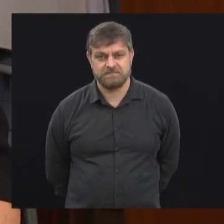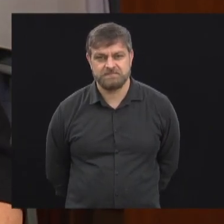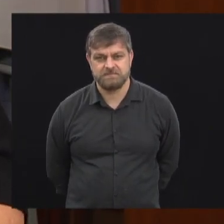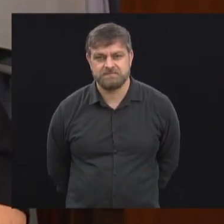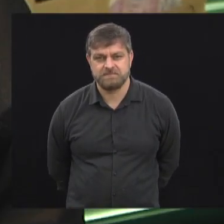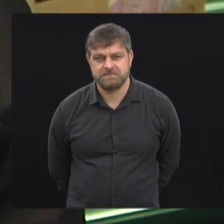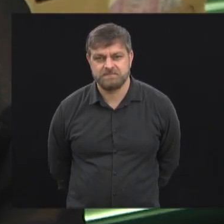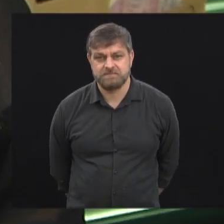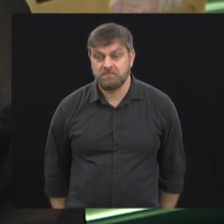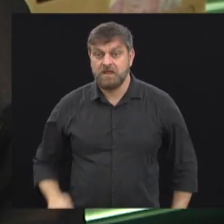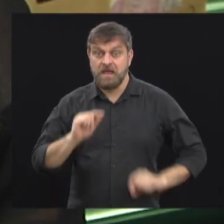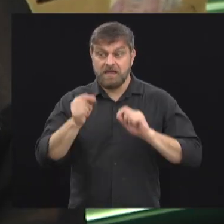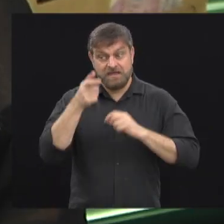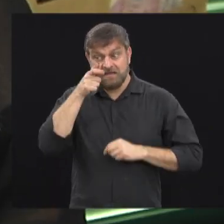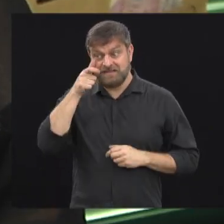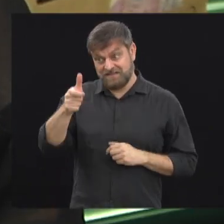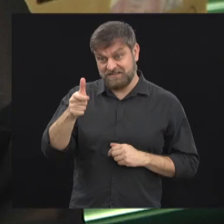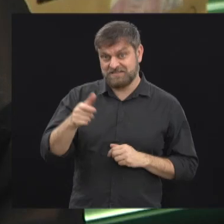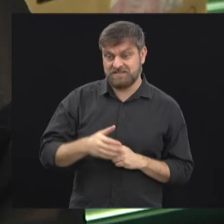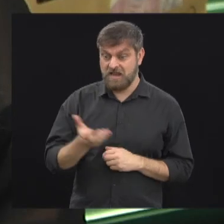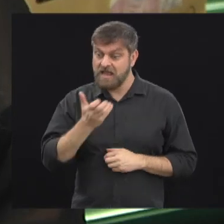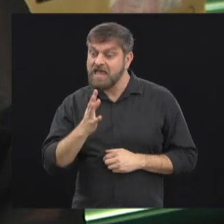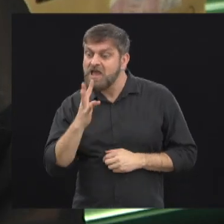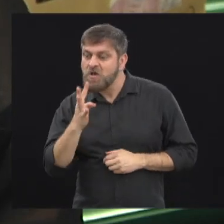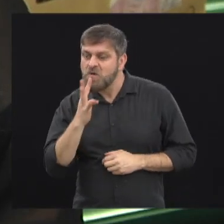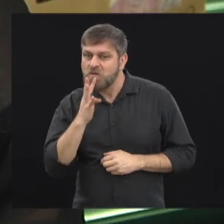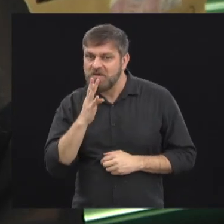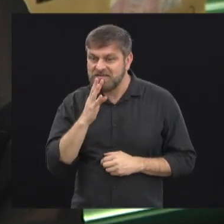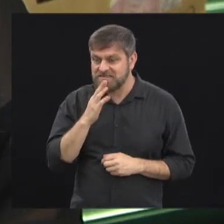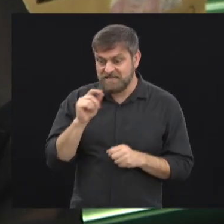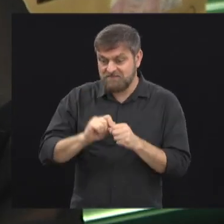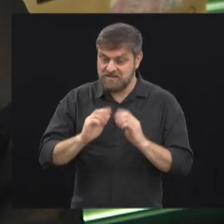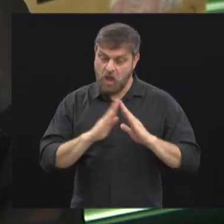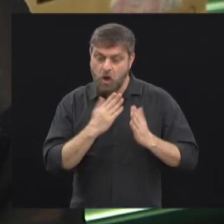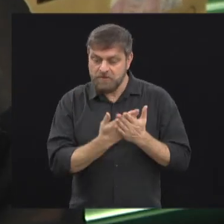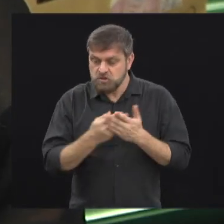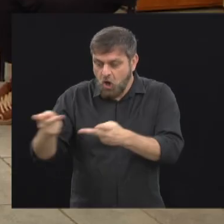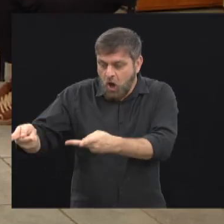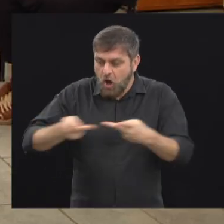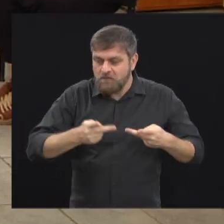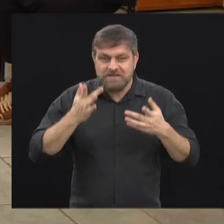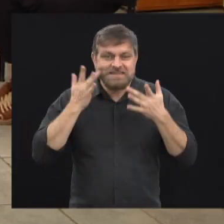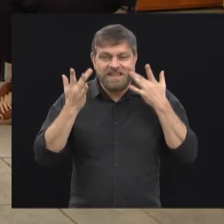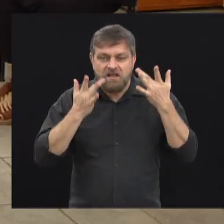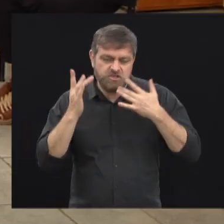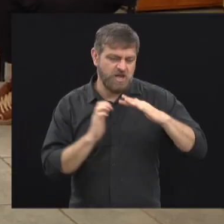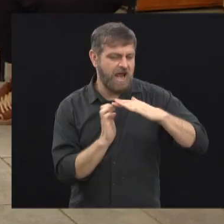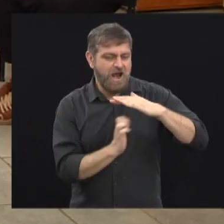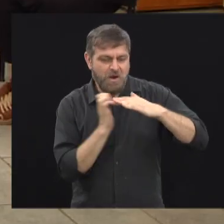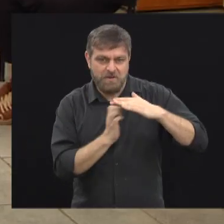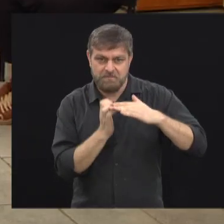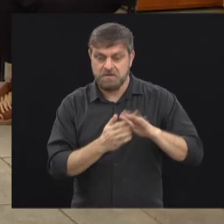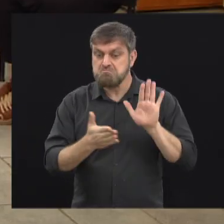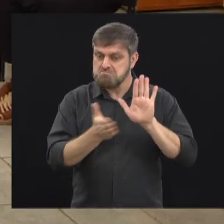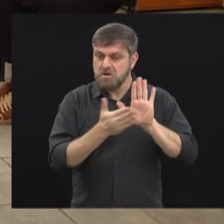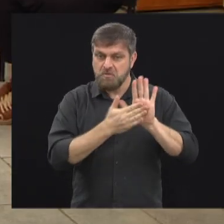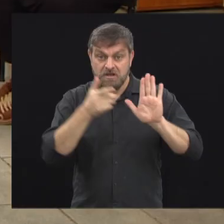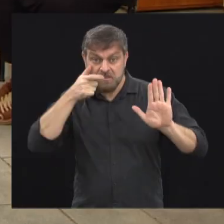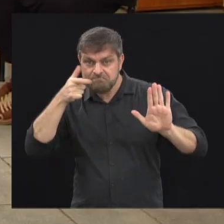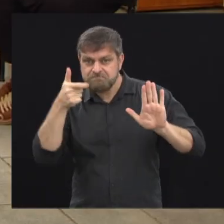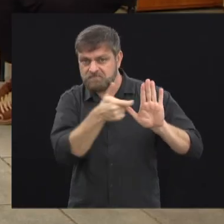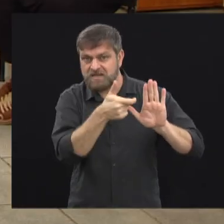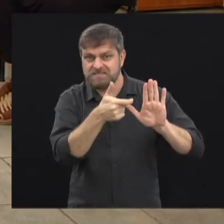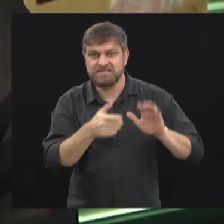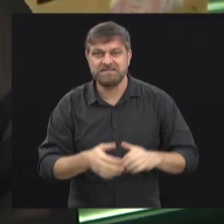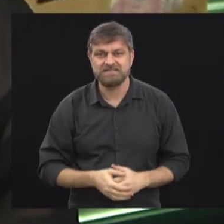3243-0926. Então fica aí para quem está em casa, se quiser conhecer um pouco mais, levar para alguma escola, para uma empresa, é uma proposta muito interessante. Sim,